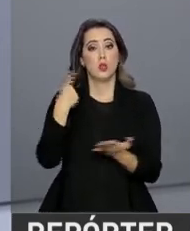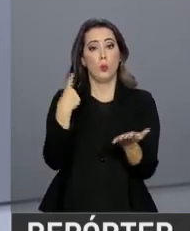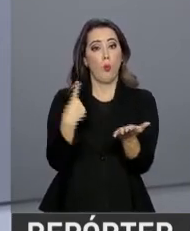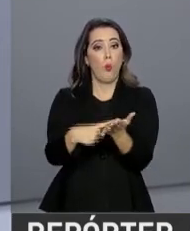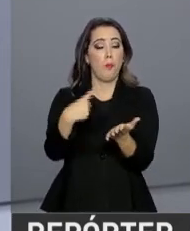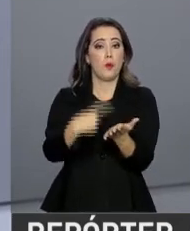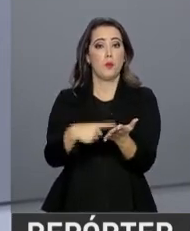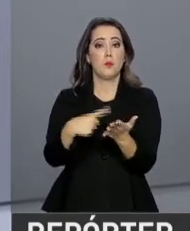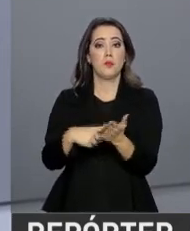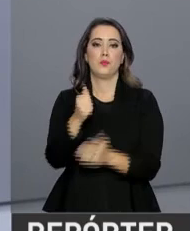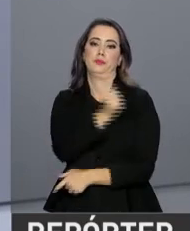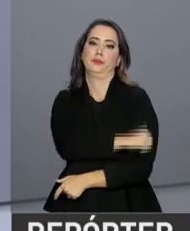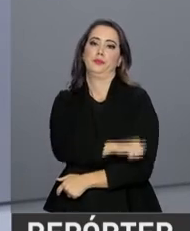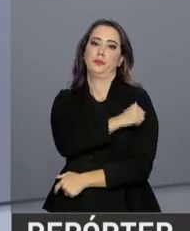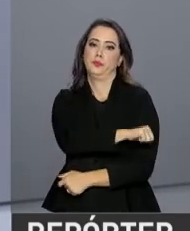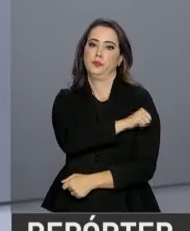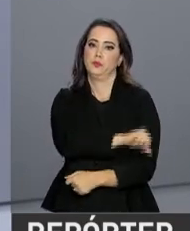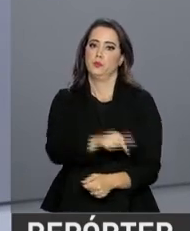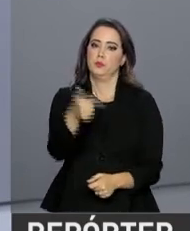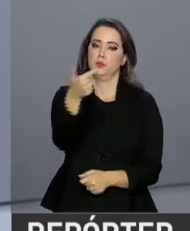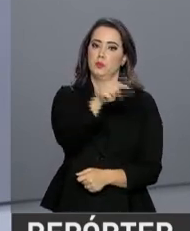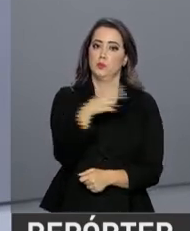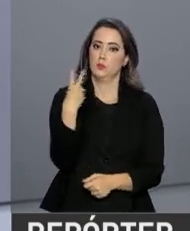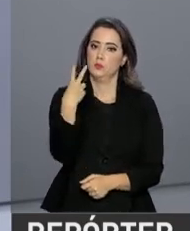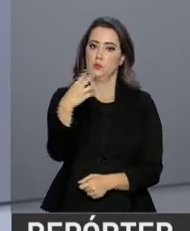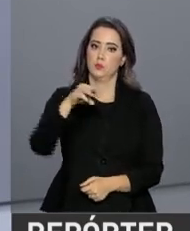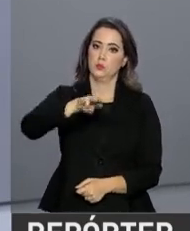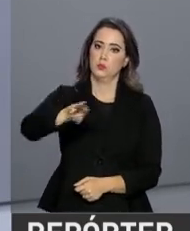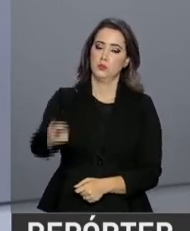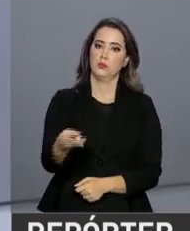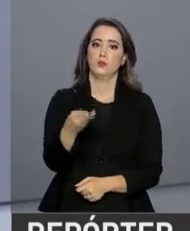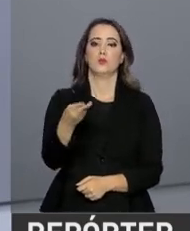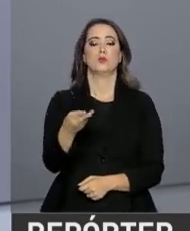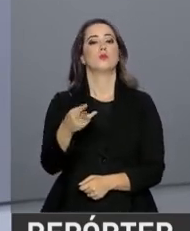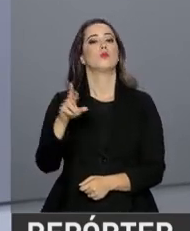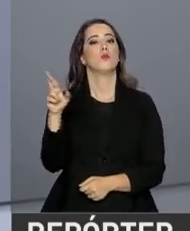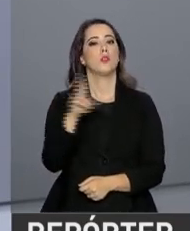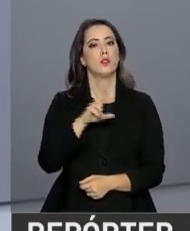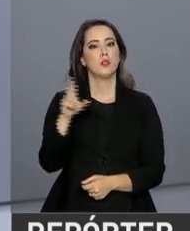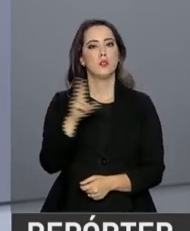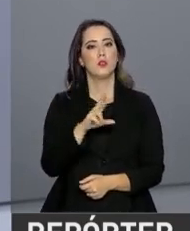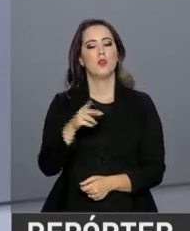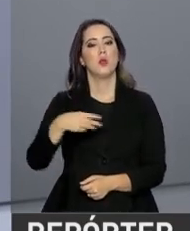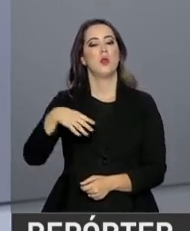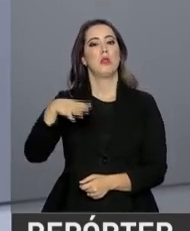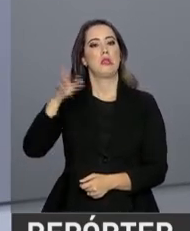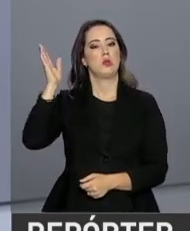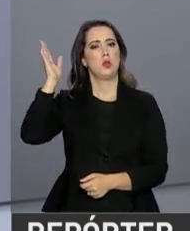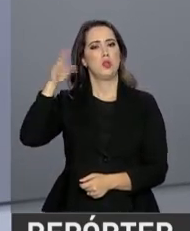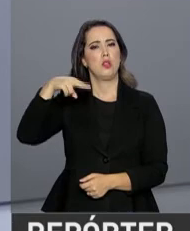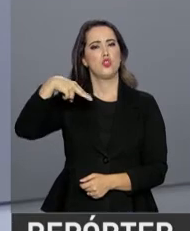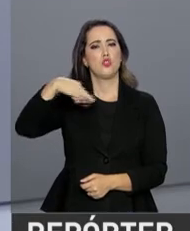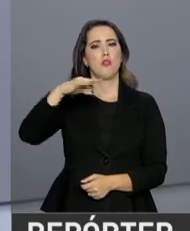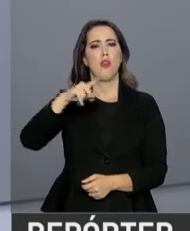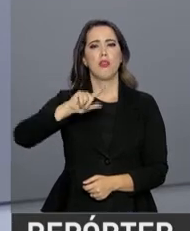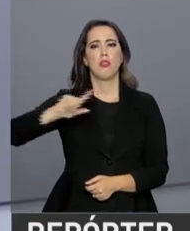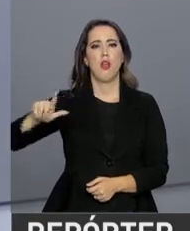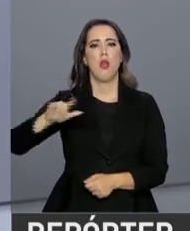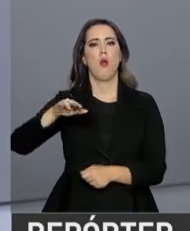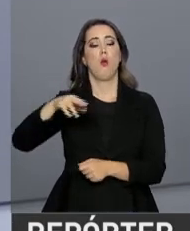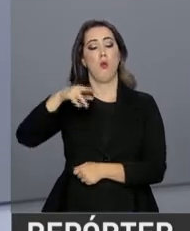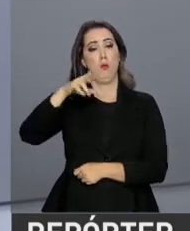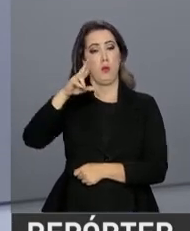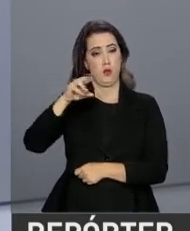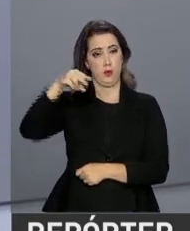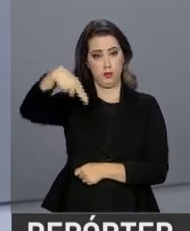compromissos do estado do rio de janeiro e outros dois milhões cento e noventa mil reais para a cidade de natal capital do rio